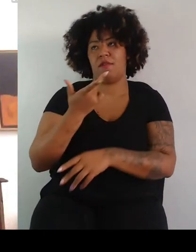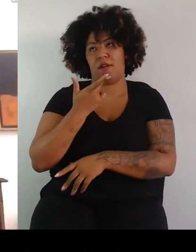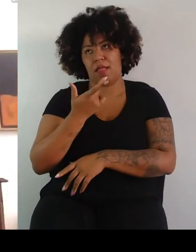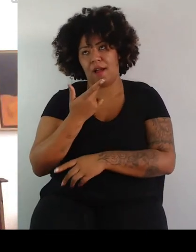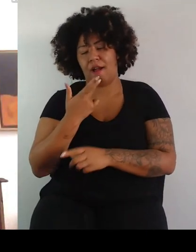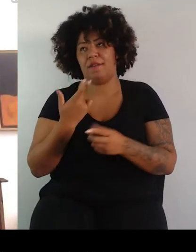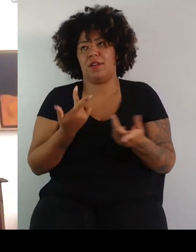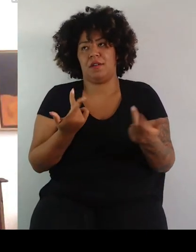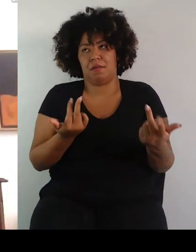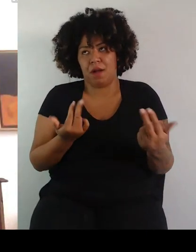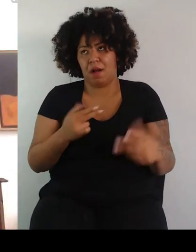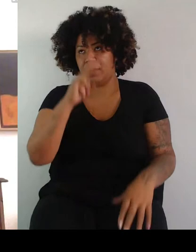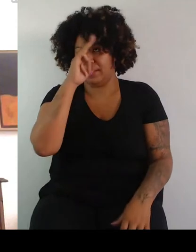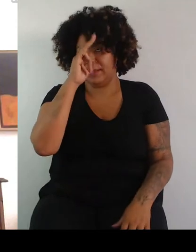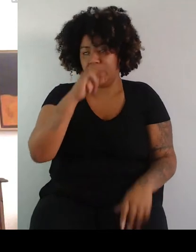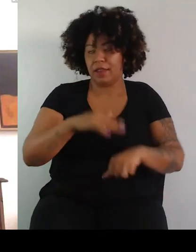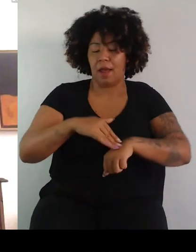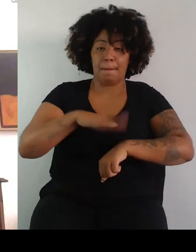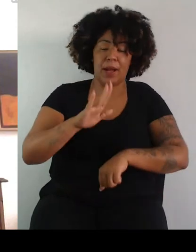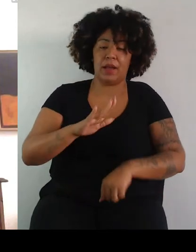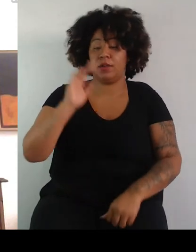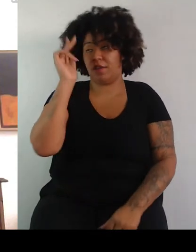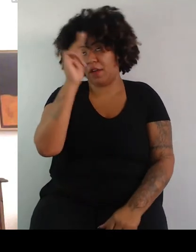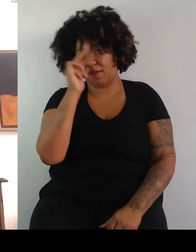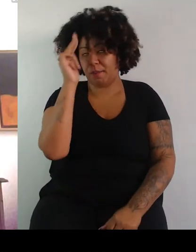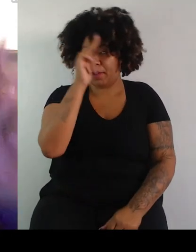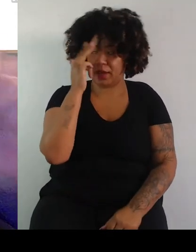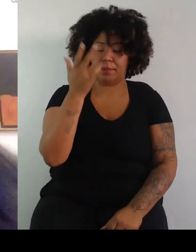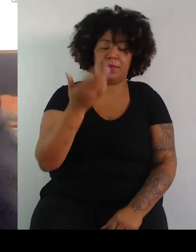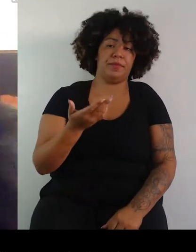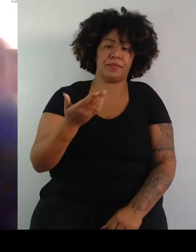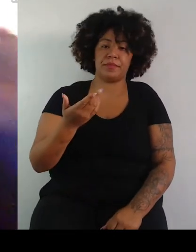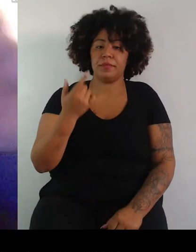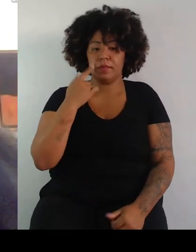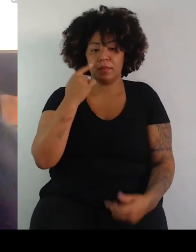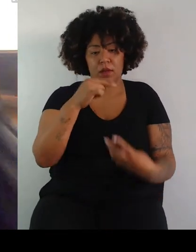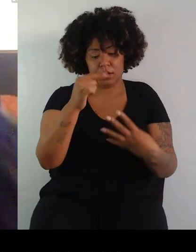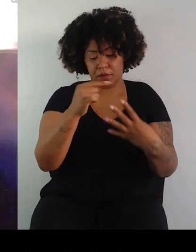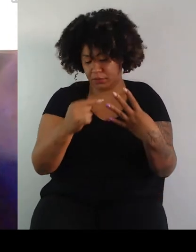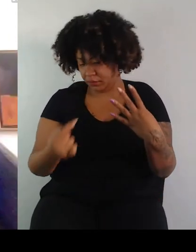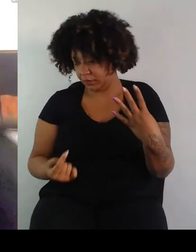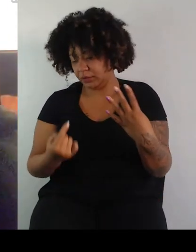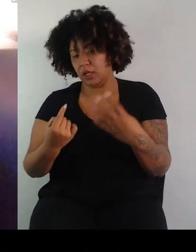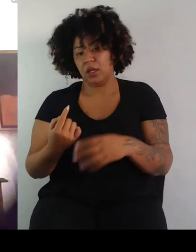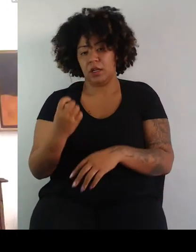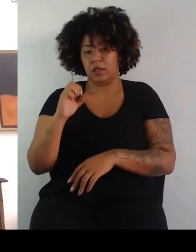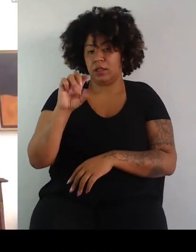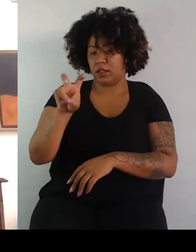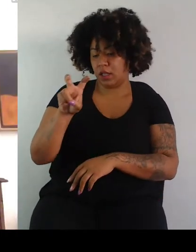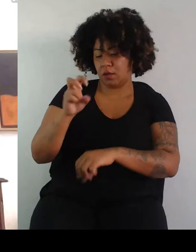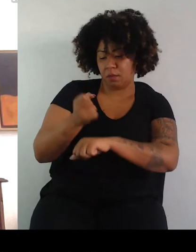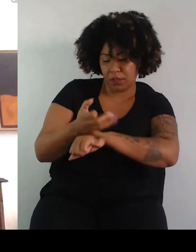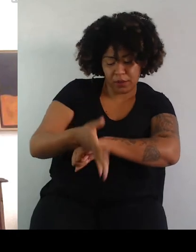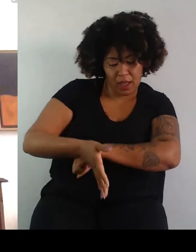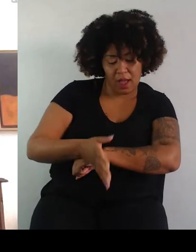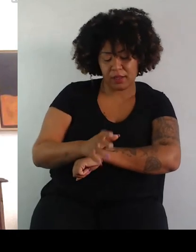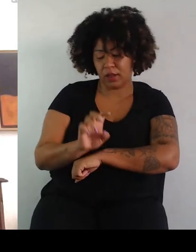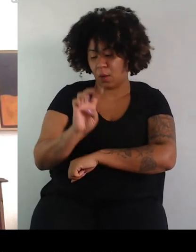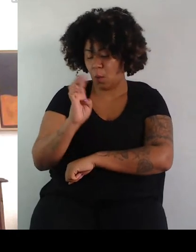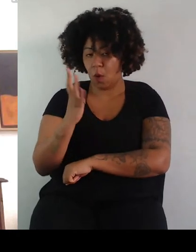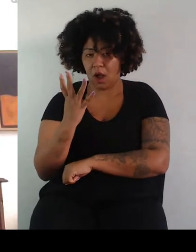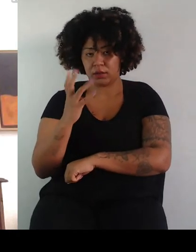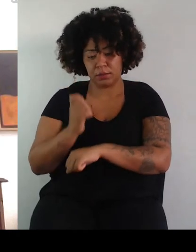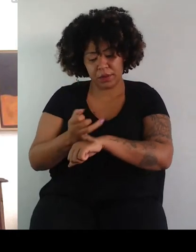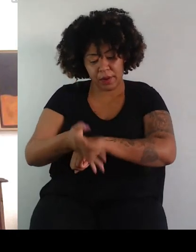ele ficava bêbado isso com muita frequência Então as quatro cinco da manhã lá no Soho ele me contava as mesmas